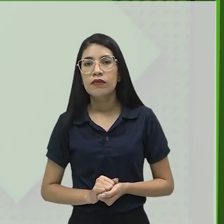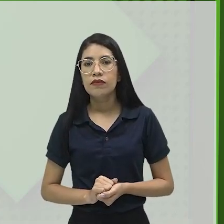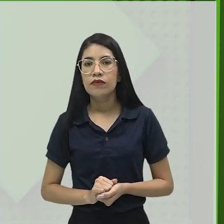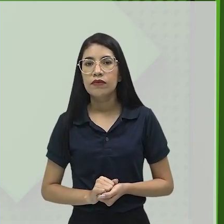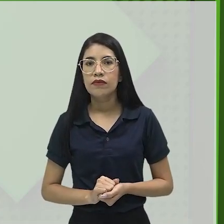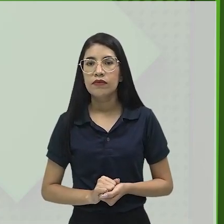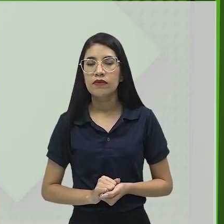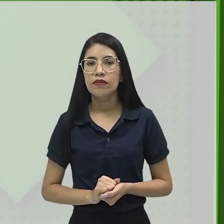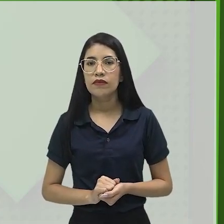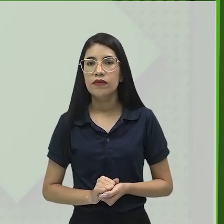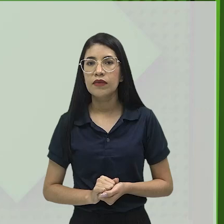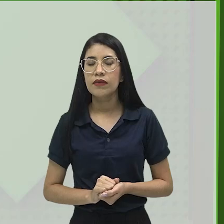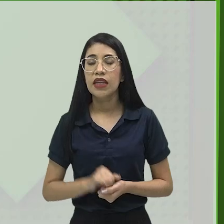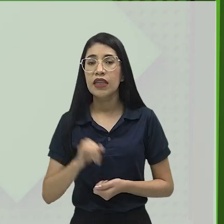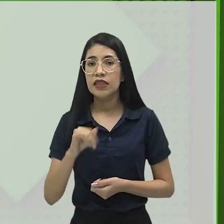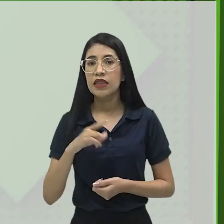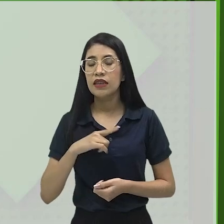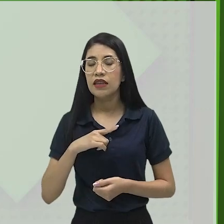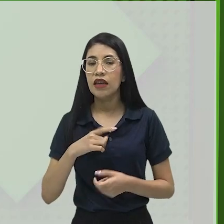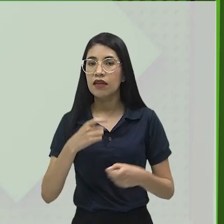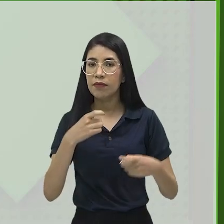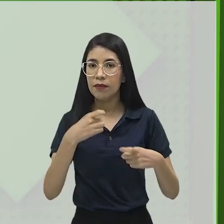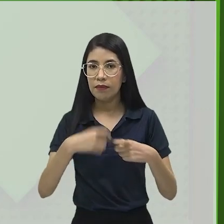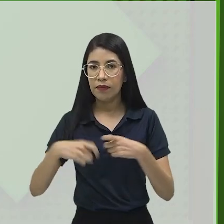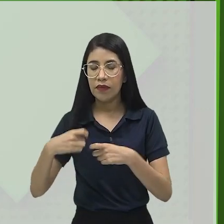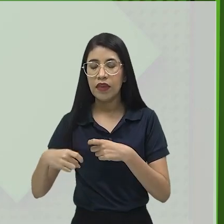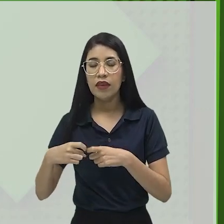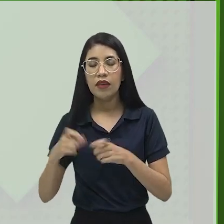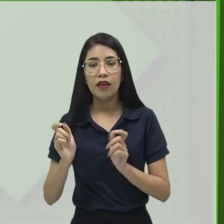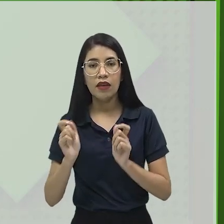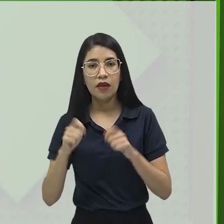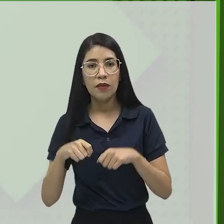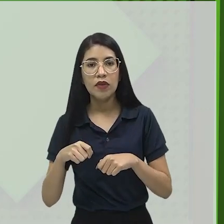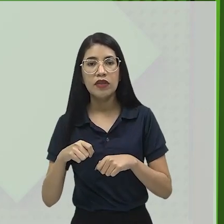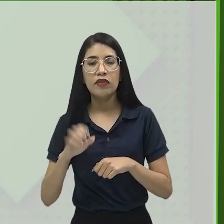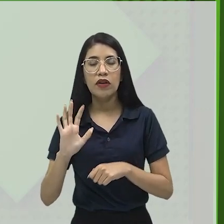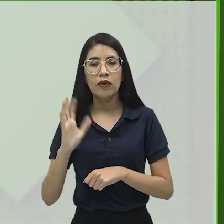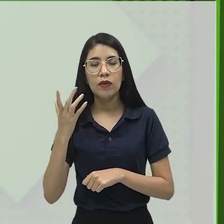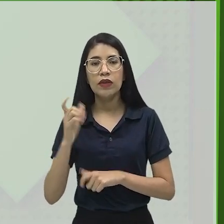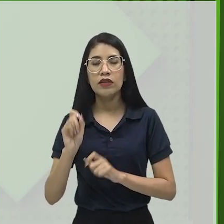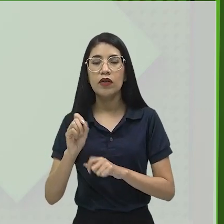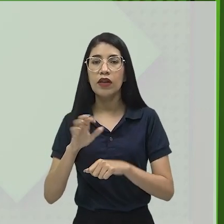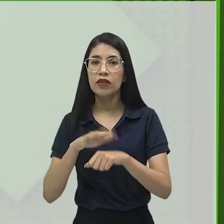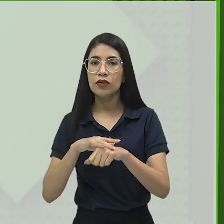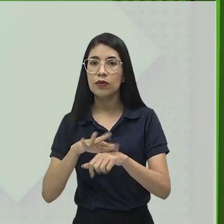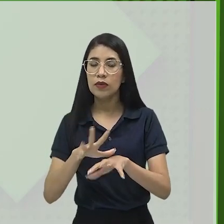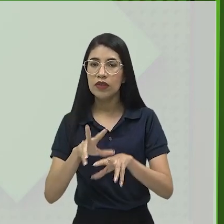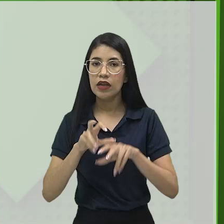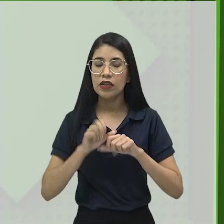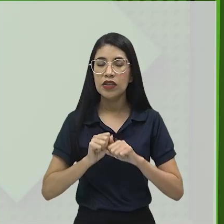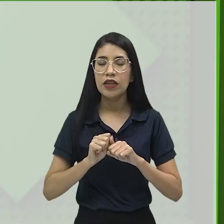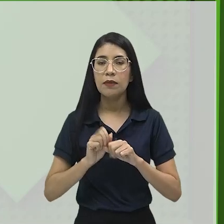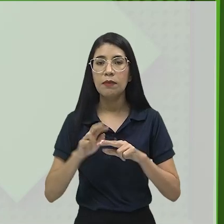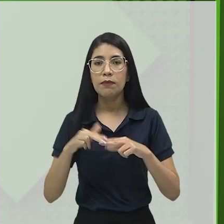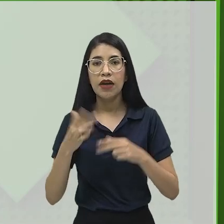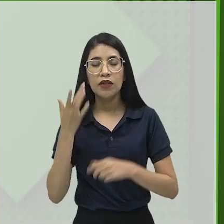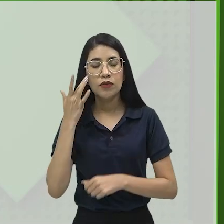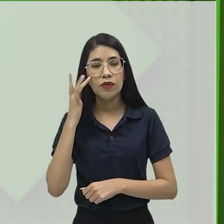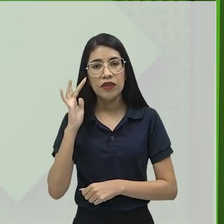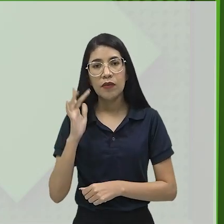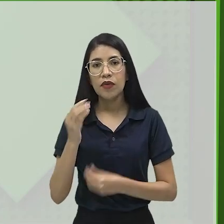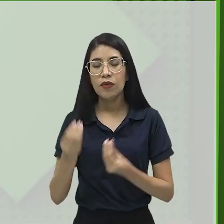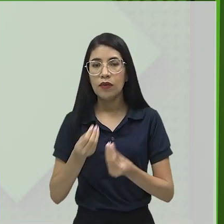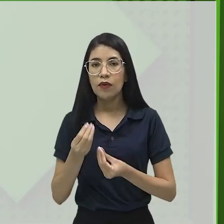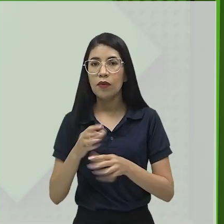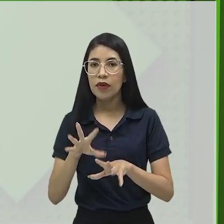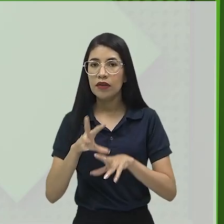em vida sexual ativa, né, ela pode estar contaminada e às vezes não sabe por quê. Essas